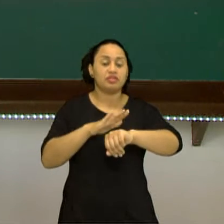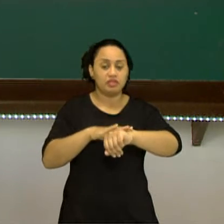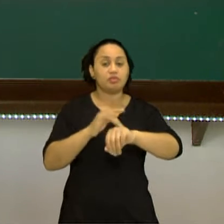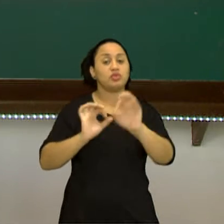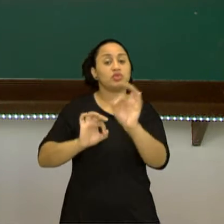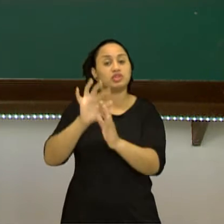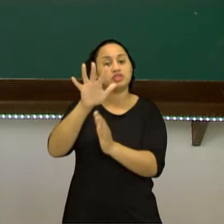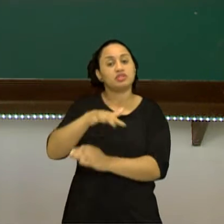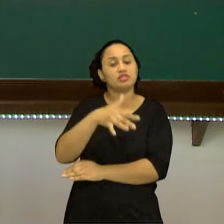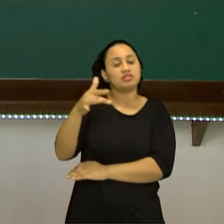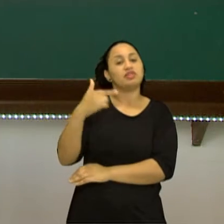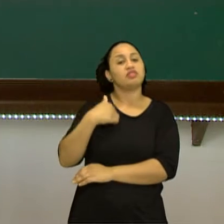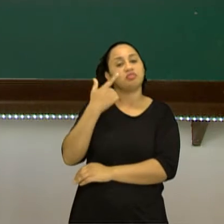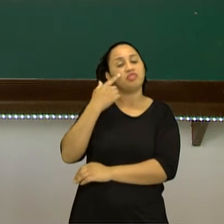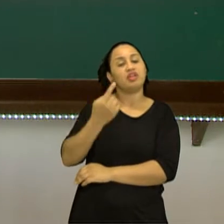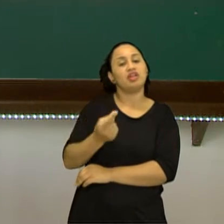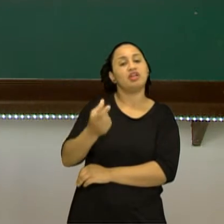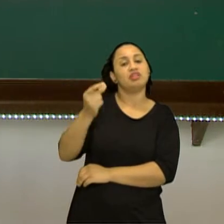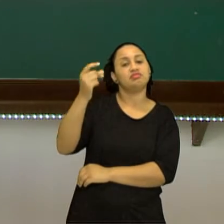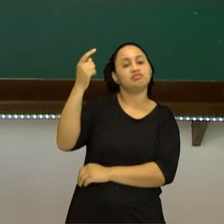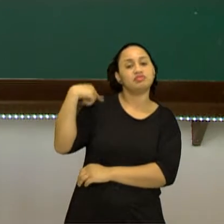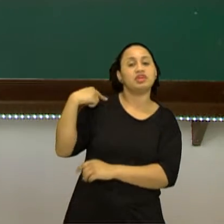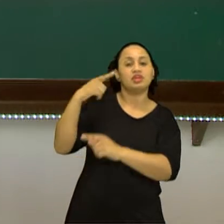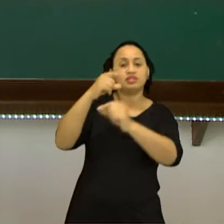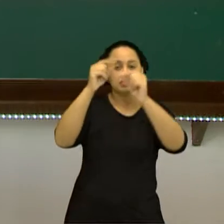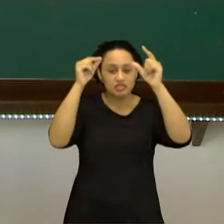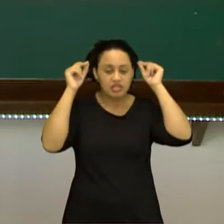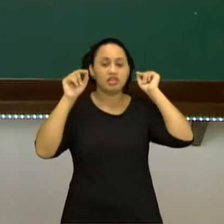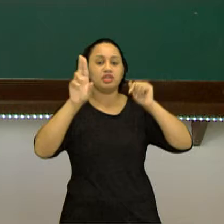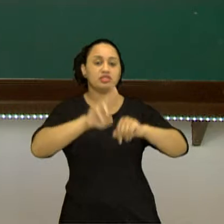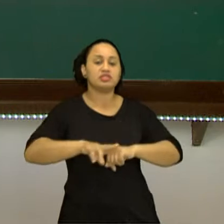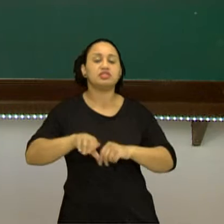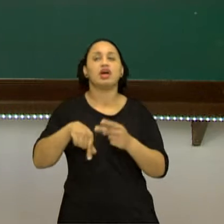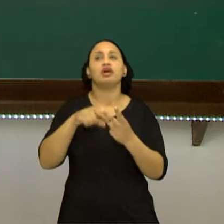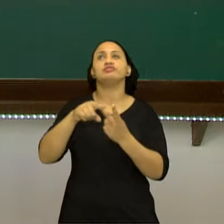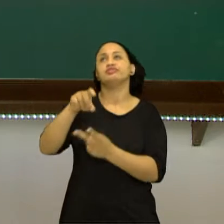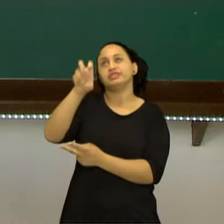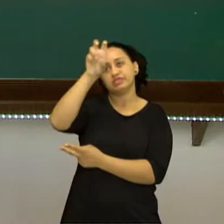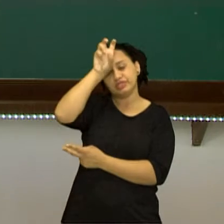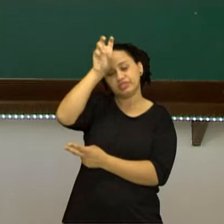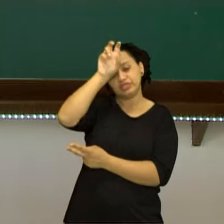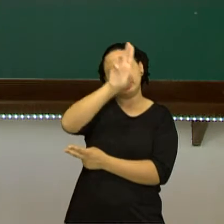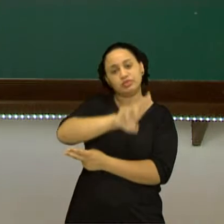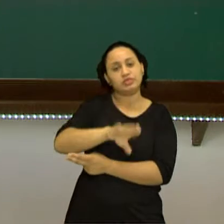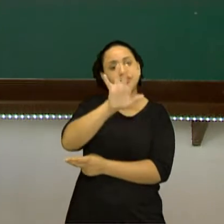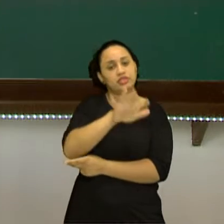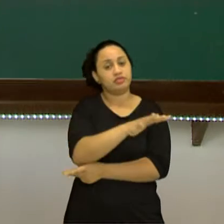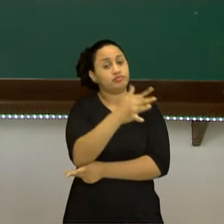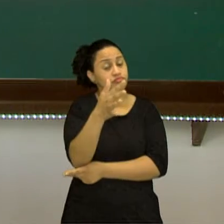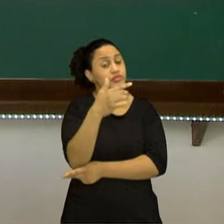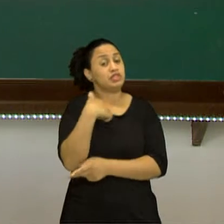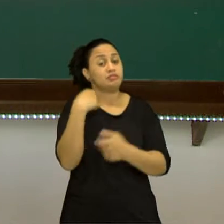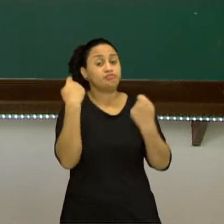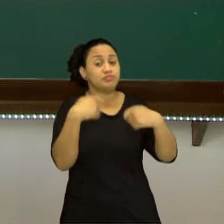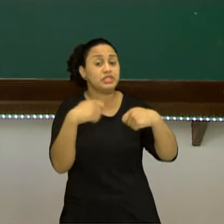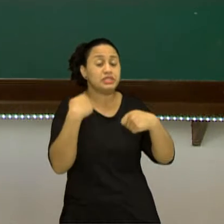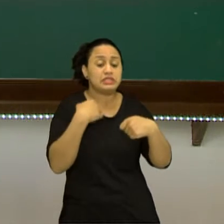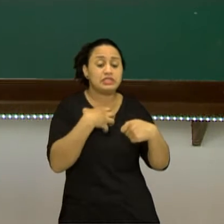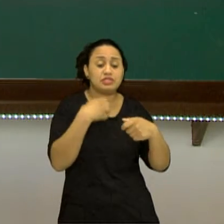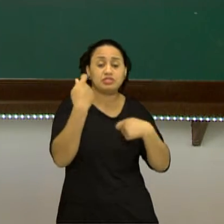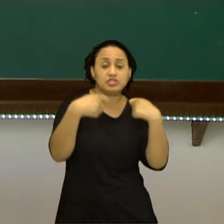antiguidade, os gregos utilizavam calendário, os egípcios utilizavam calendário. Então, essa necessidade que a gente tem